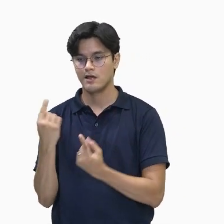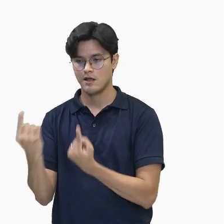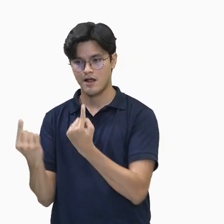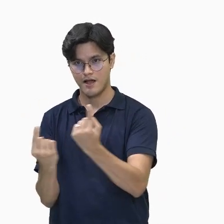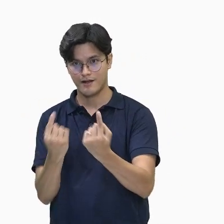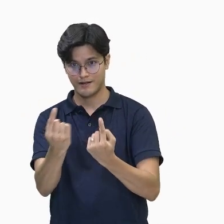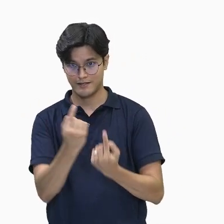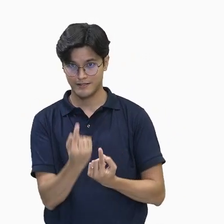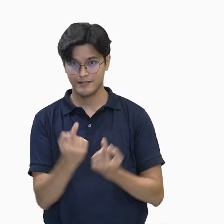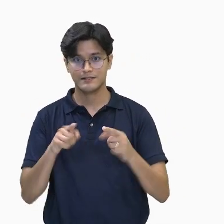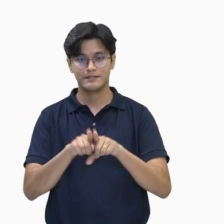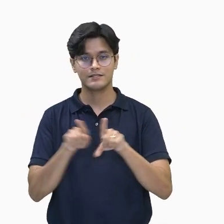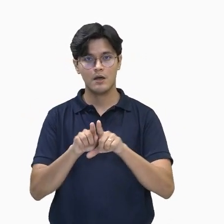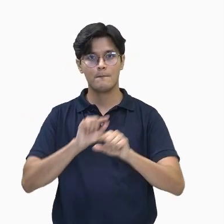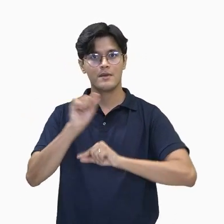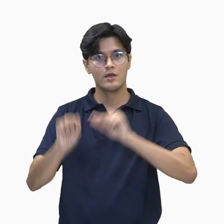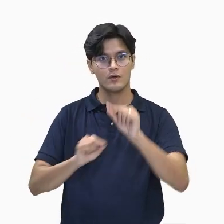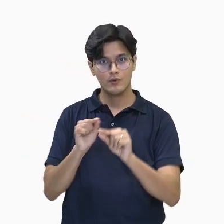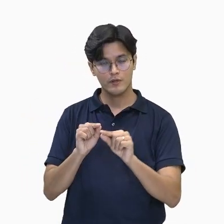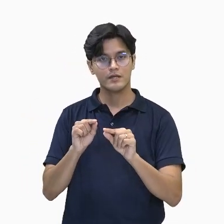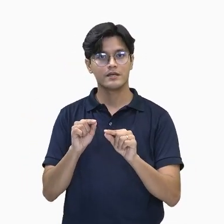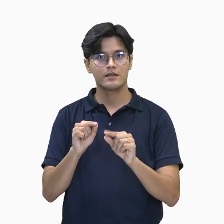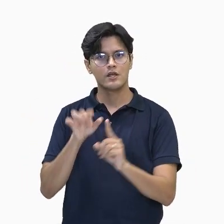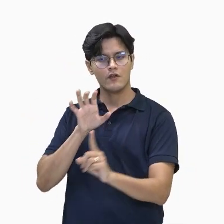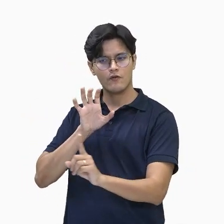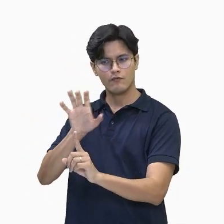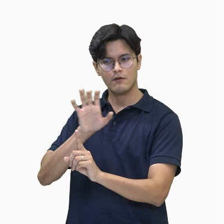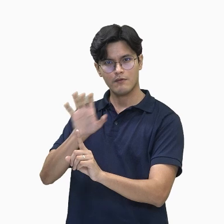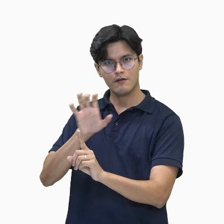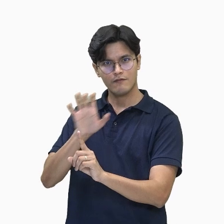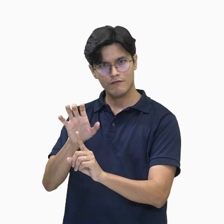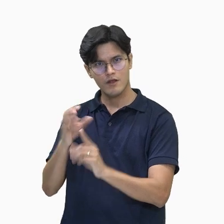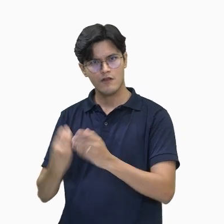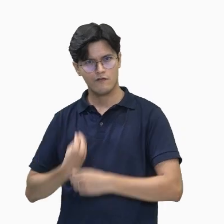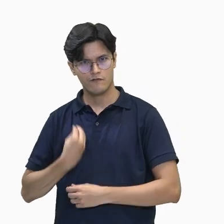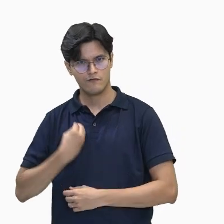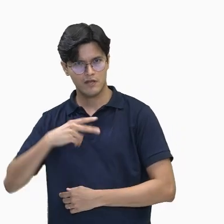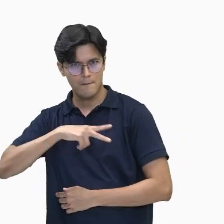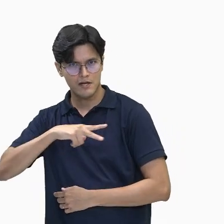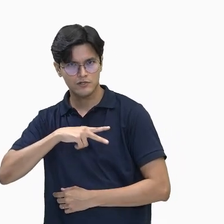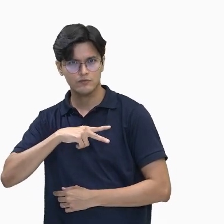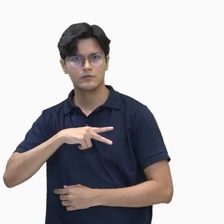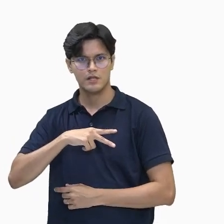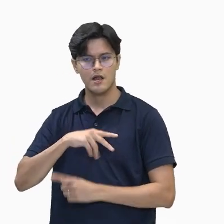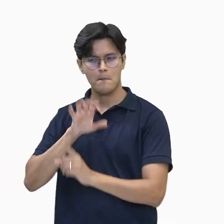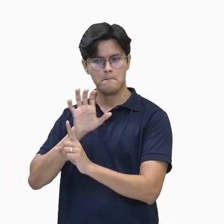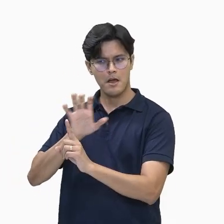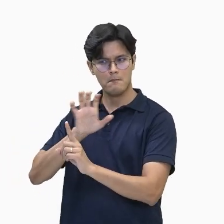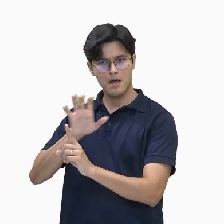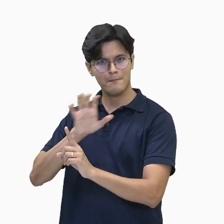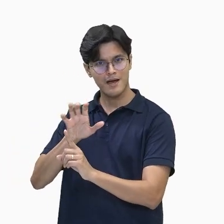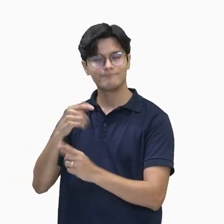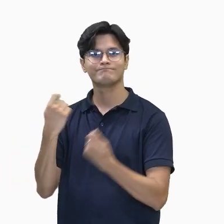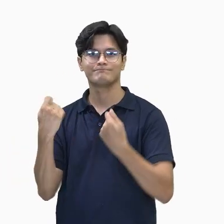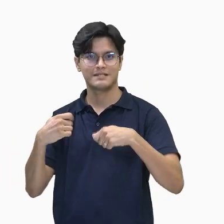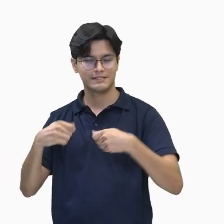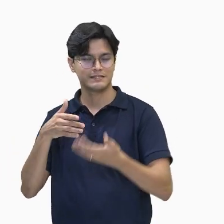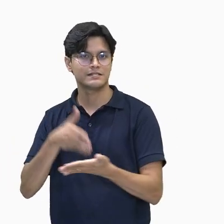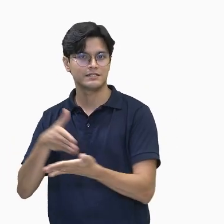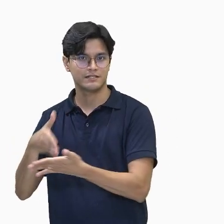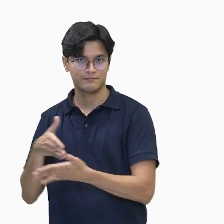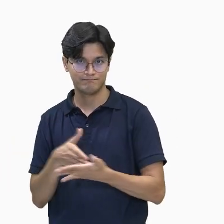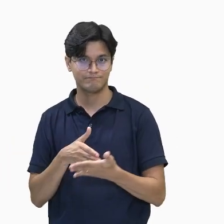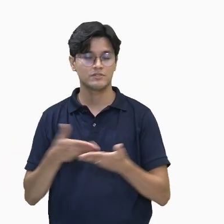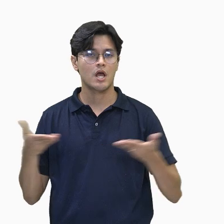e limitar sua intervenção na vida privada, certo? E aí vamos ver os principais teóricos. John